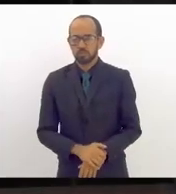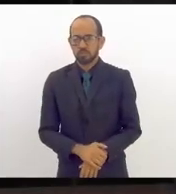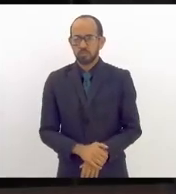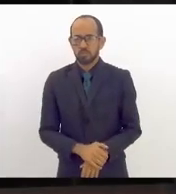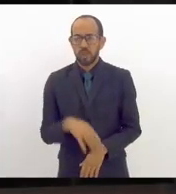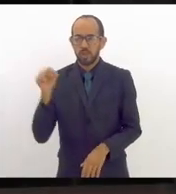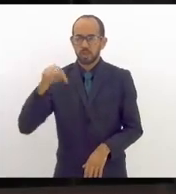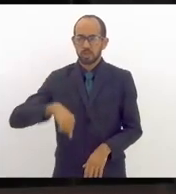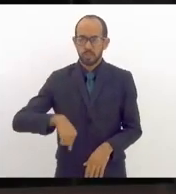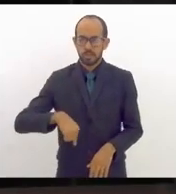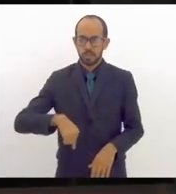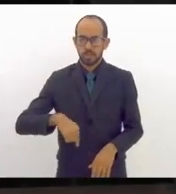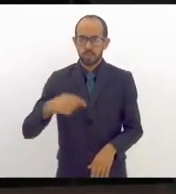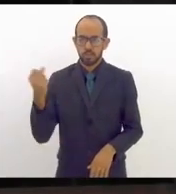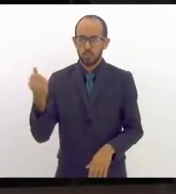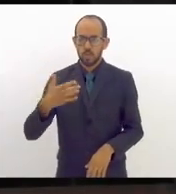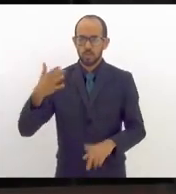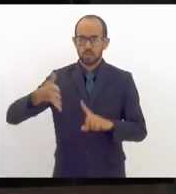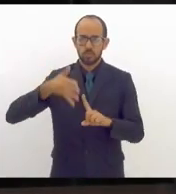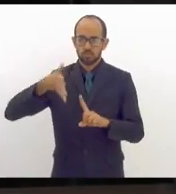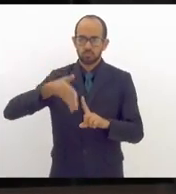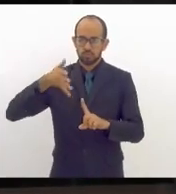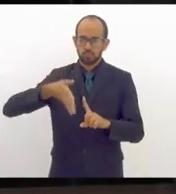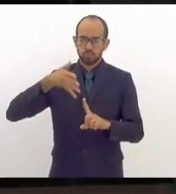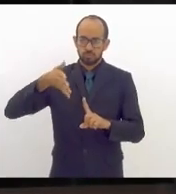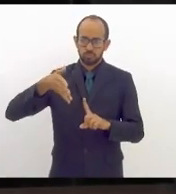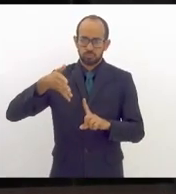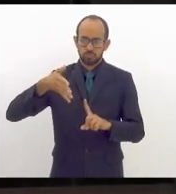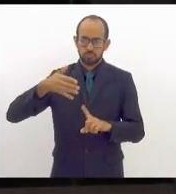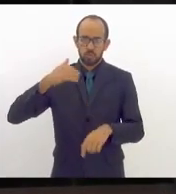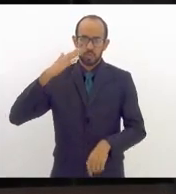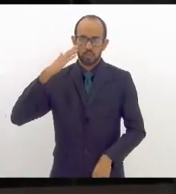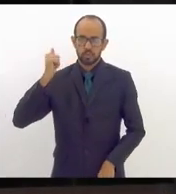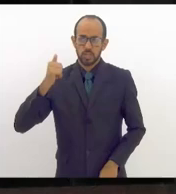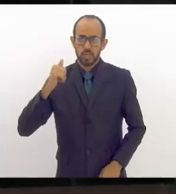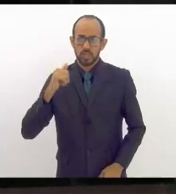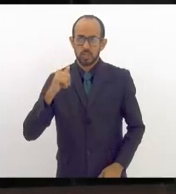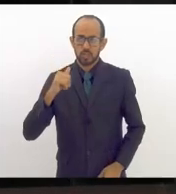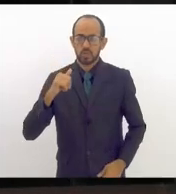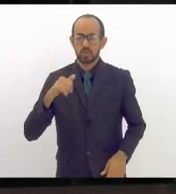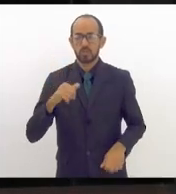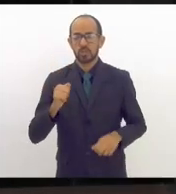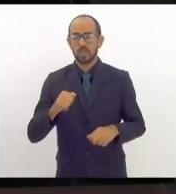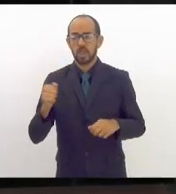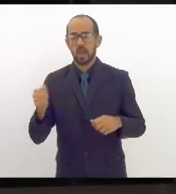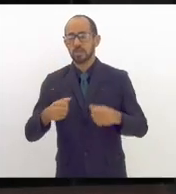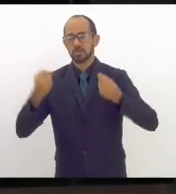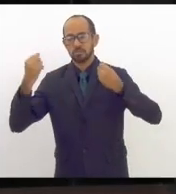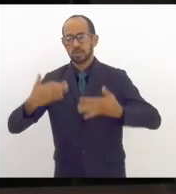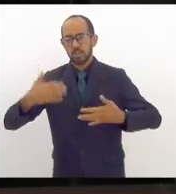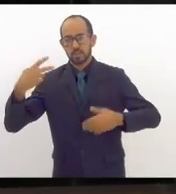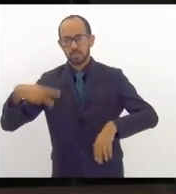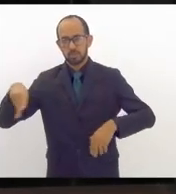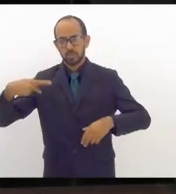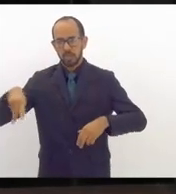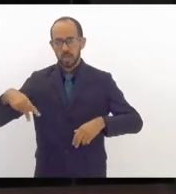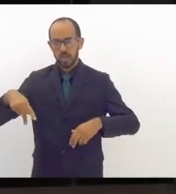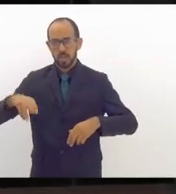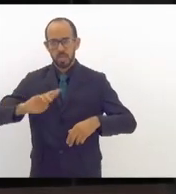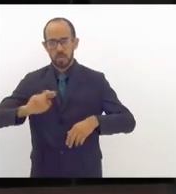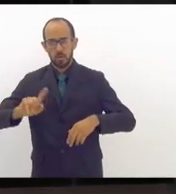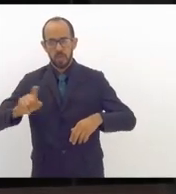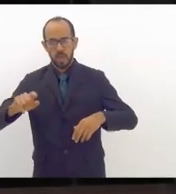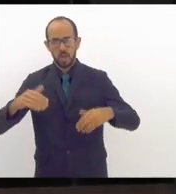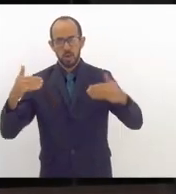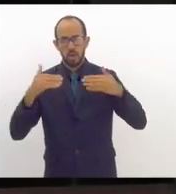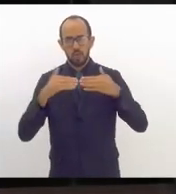aqui quando tem um orador que eu sei que a dele não vai ser muito de